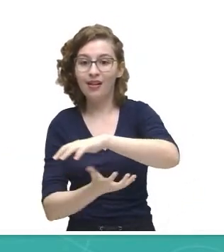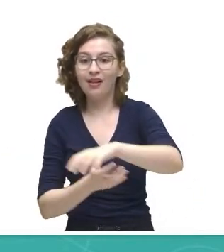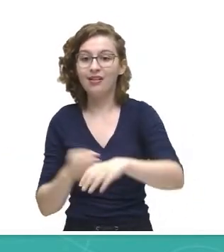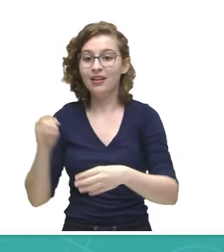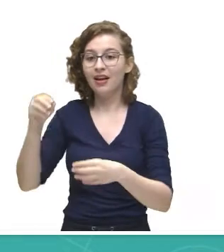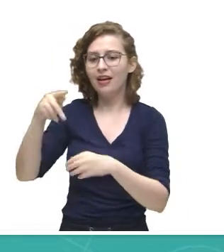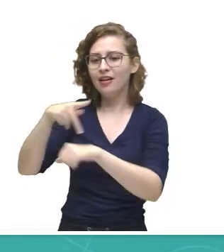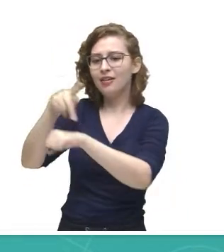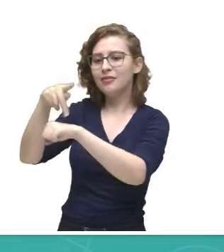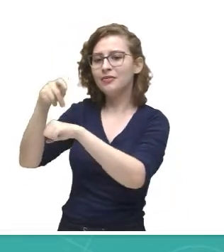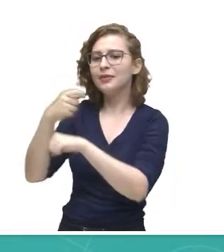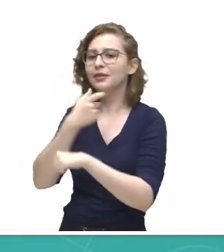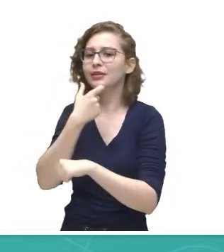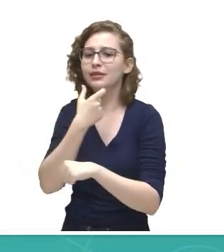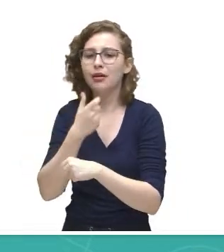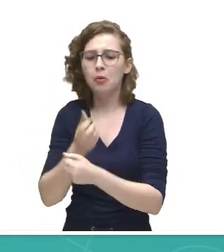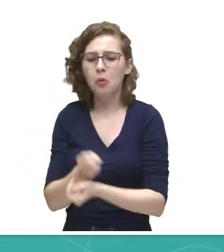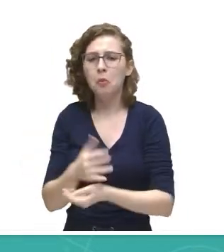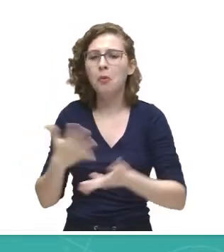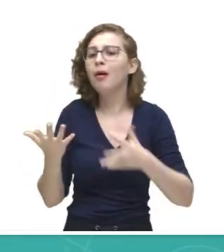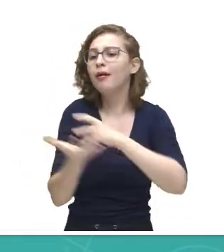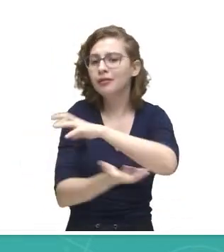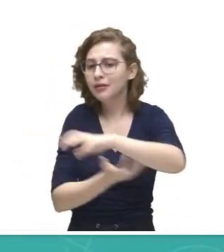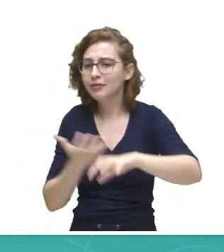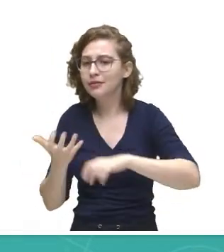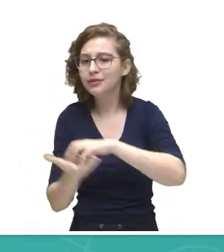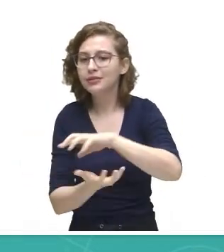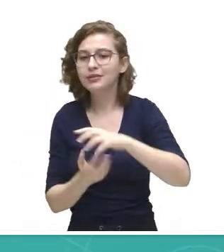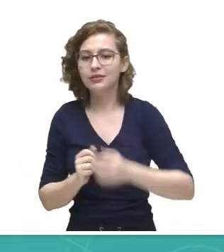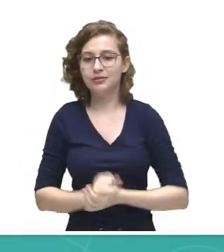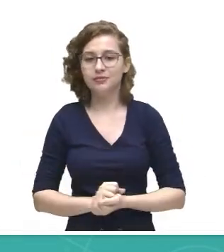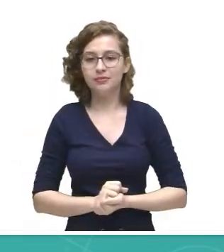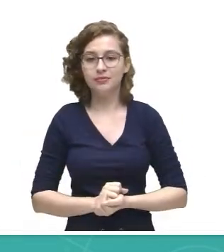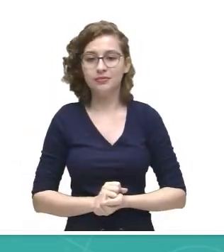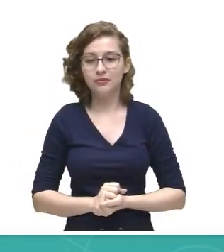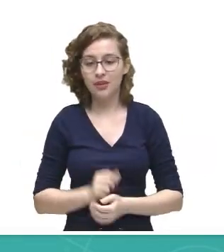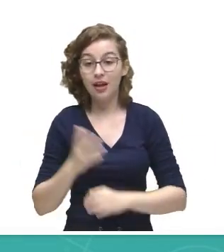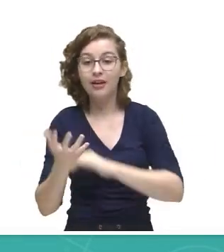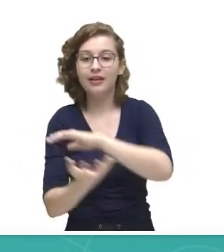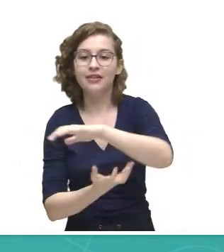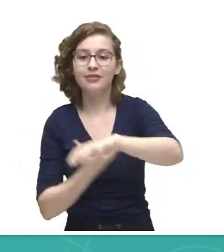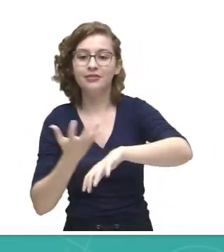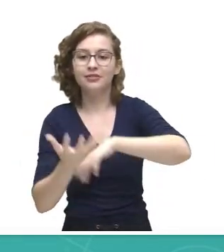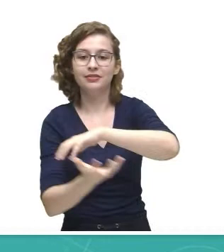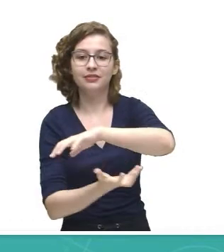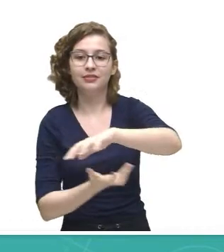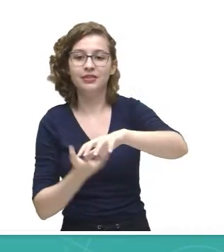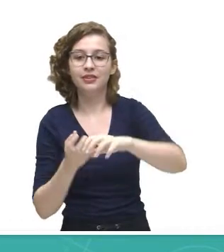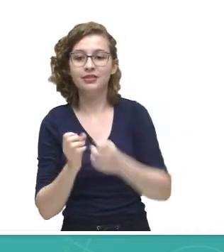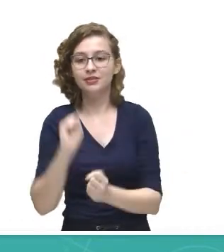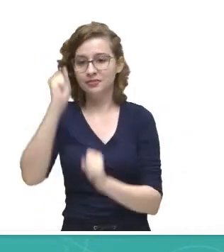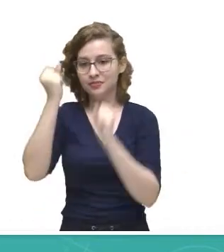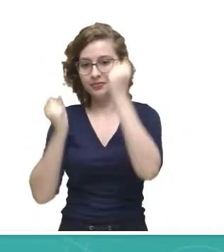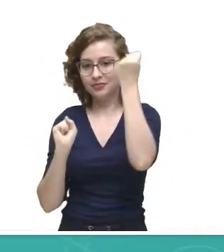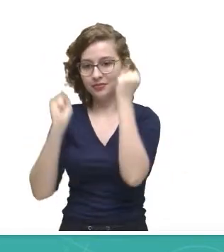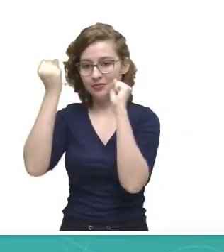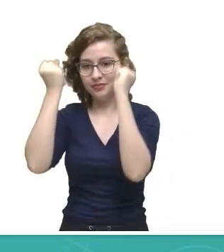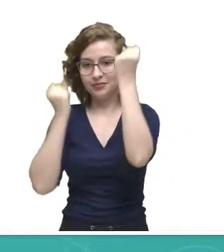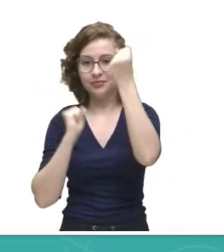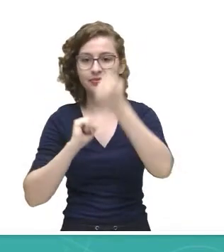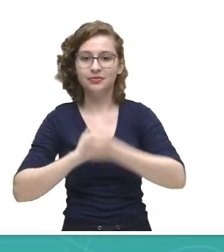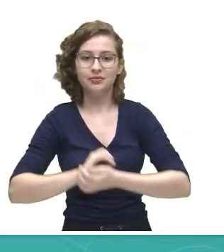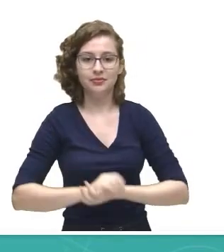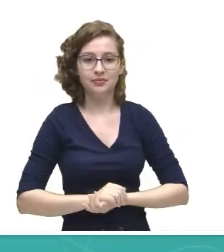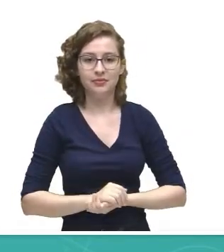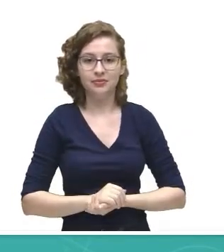que revolução é essa que nós vamos falar hoje? A Revolução Industrial, isso mesmo. Vamos aí